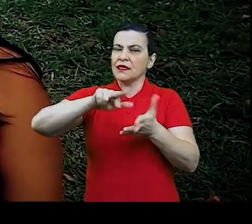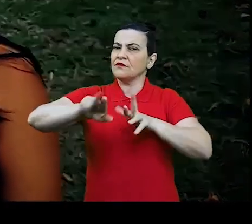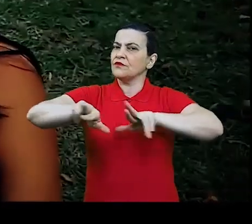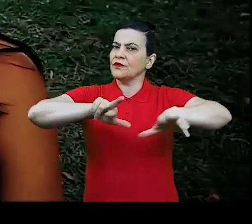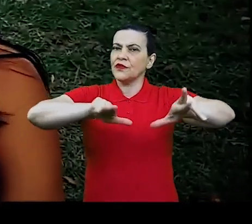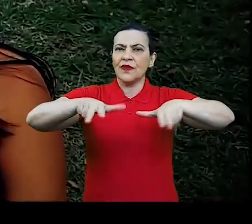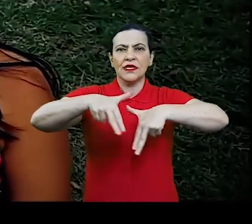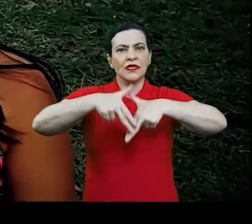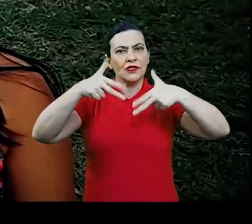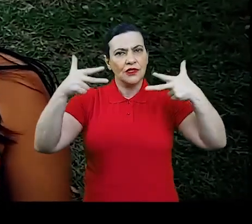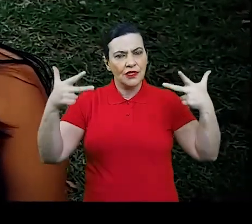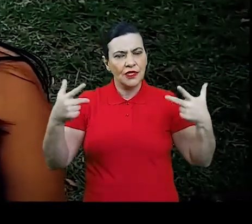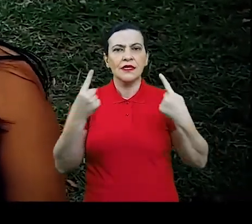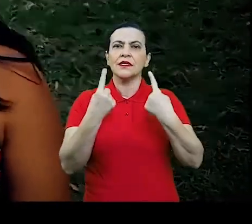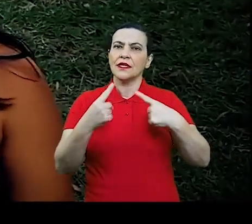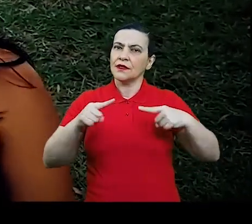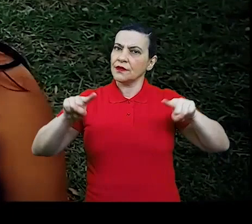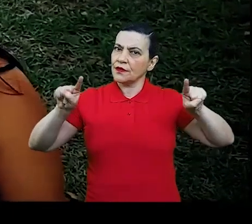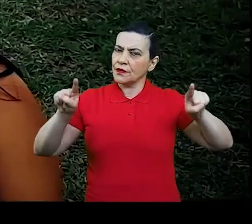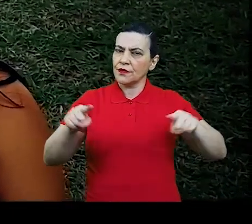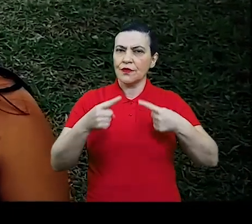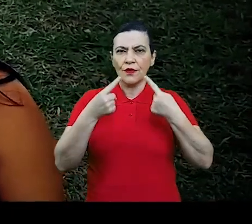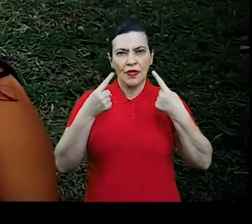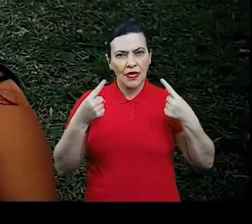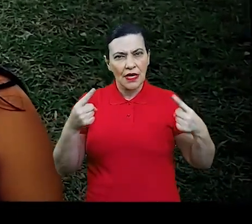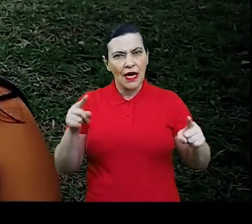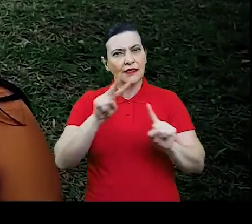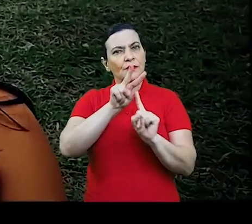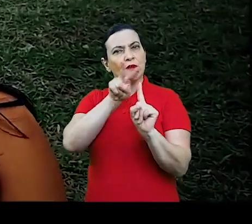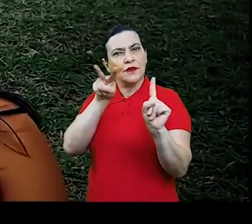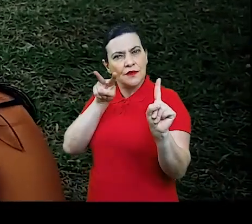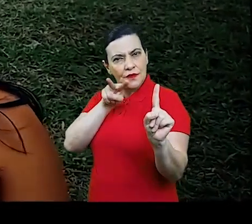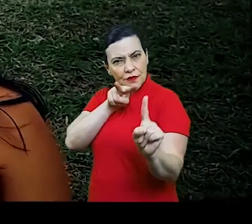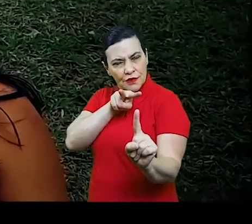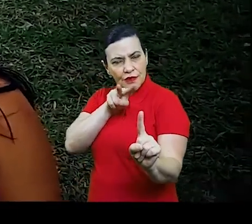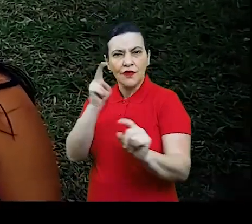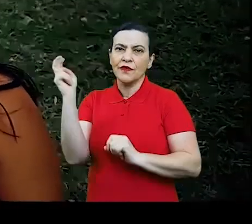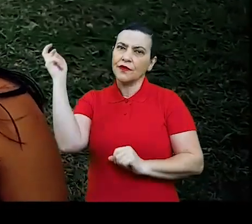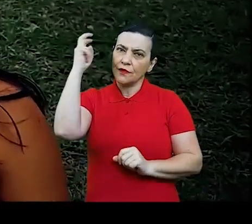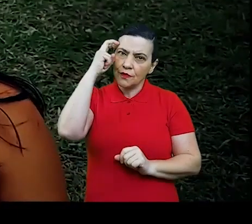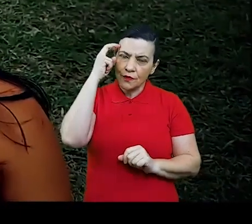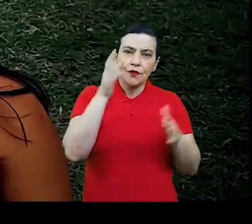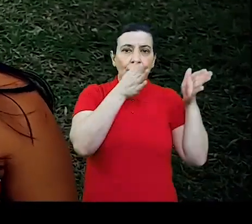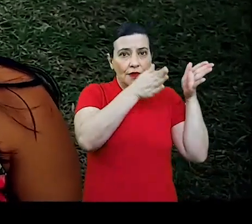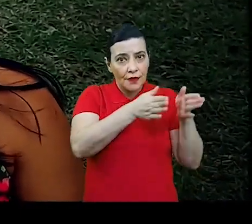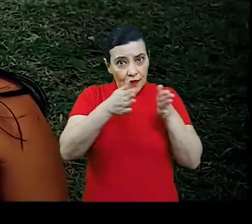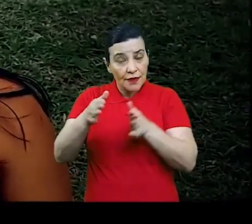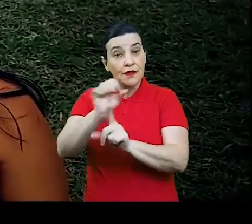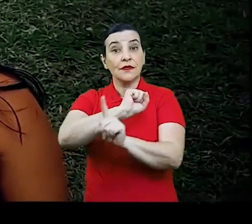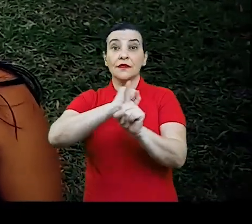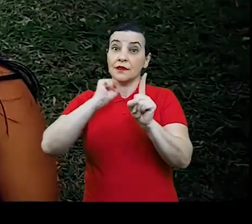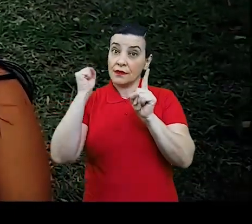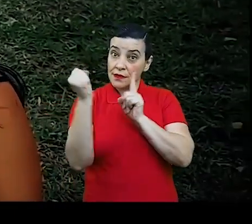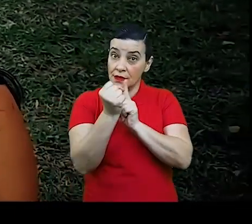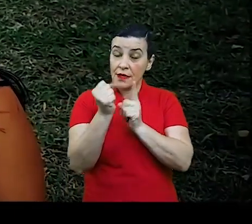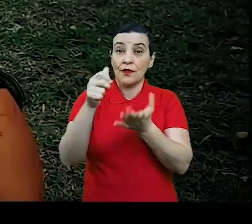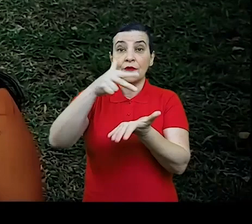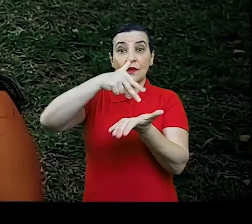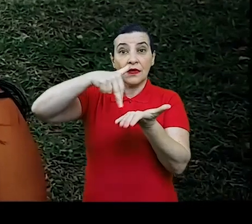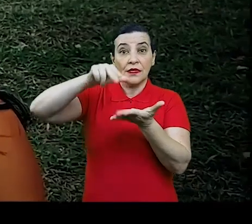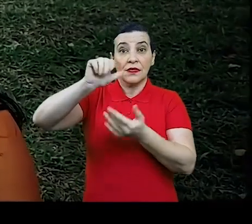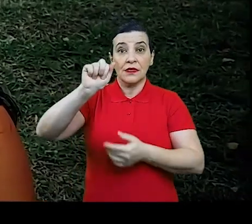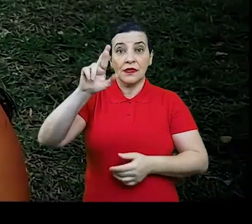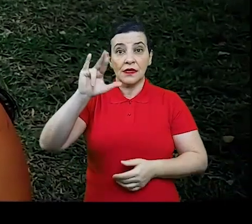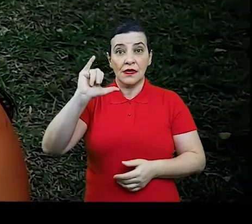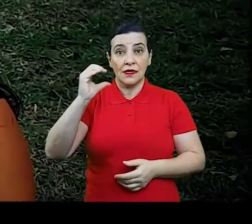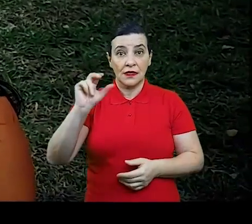etnias que dividem uma mesma visão da cultura e organização social. A dança do Carriçu, ela é passada